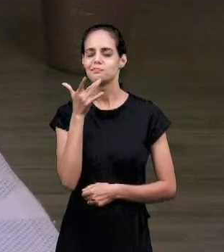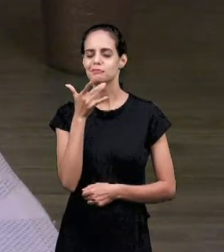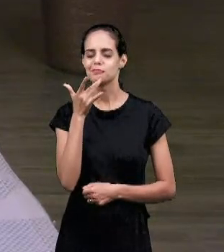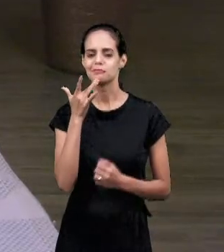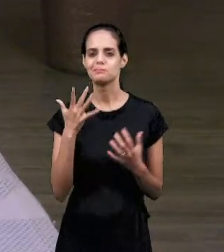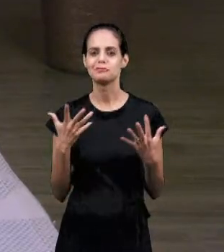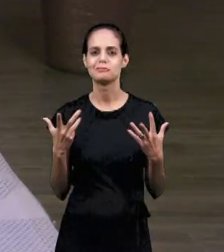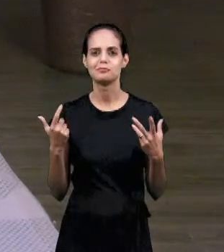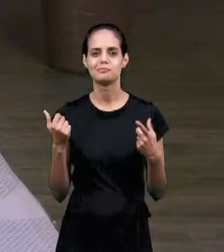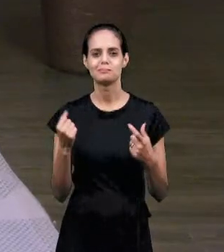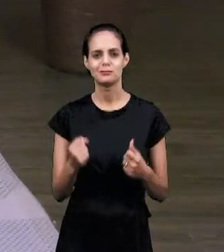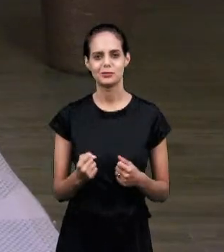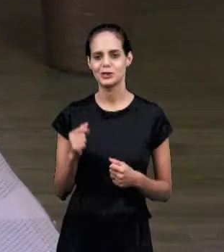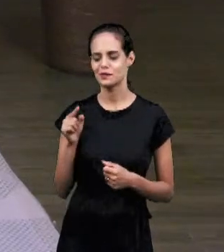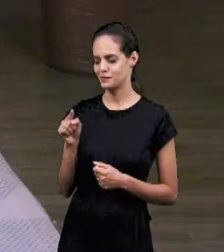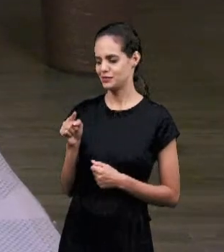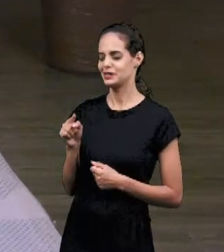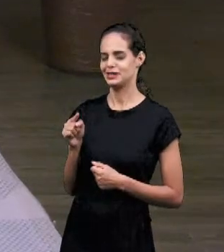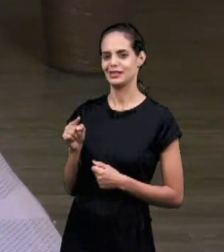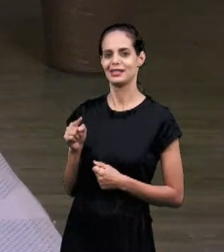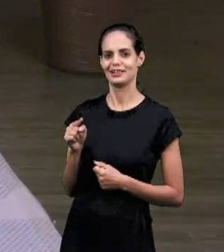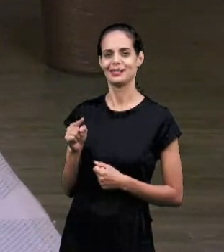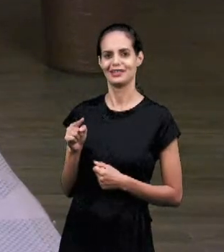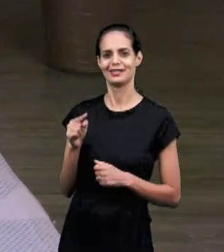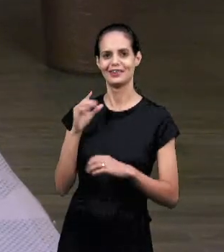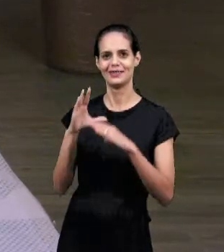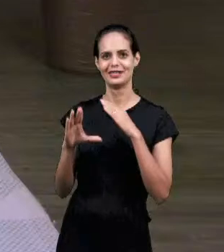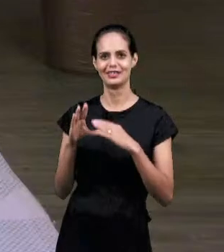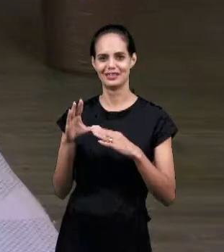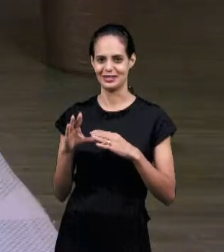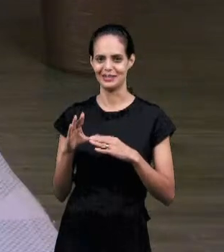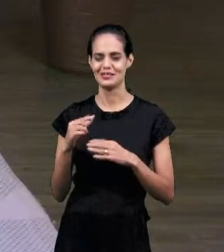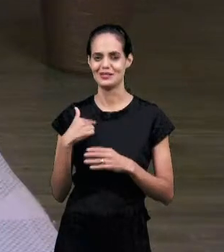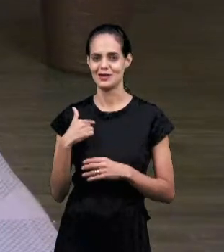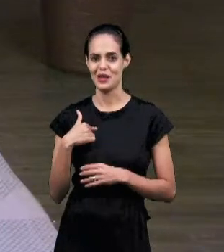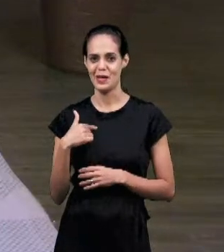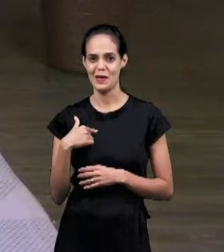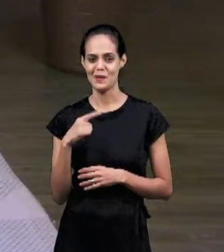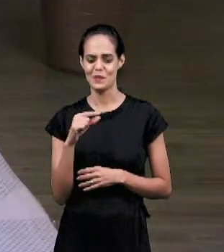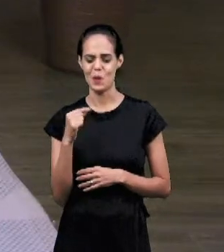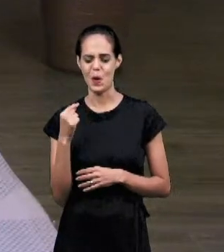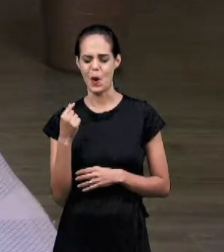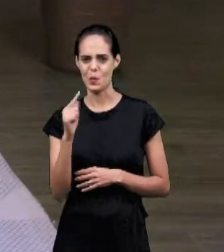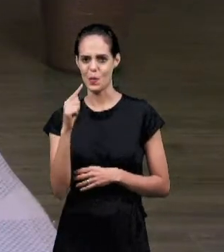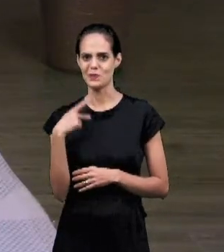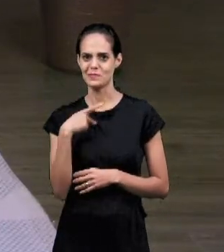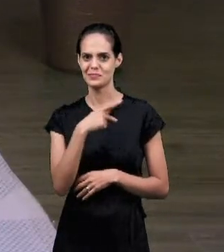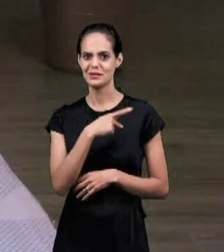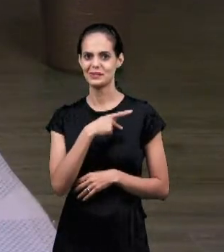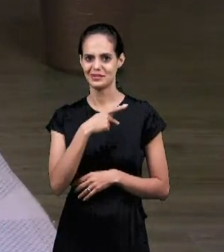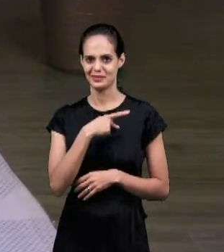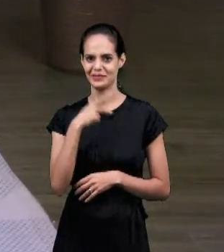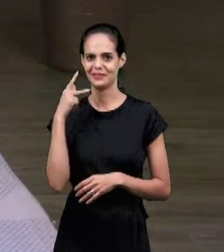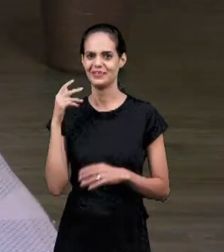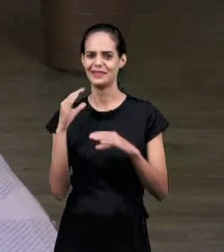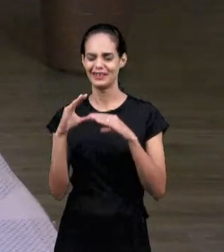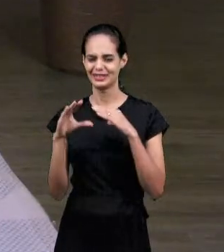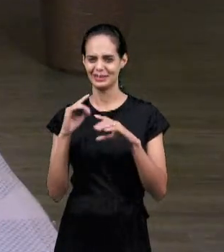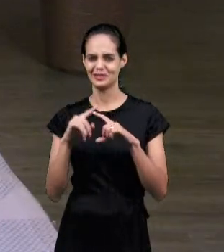estava cantando. Aliás, eu prefiro João Batista cantando do que você, Eu mas. também prefiro. Mas a gente canta